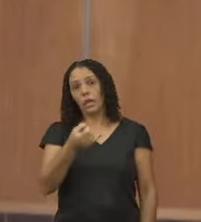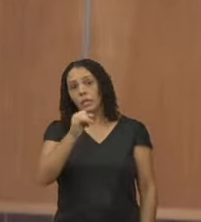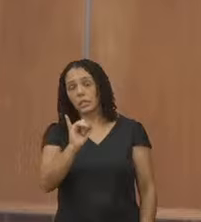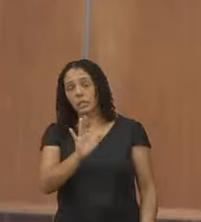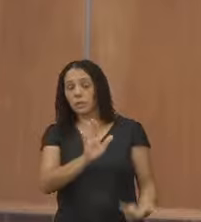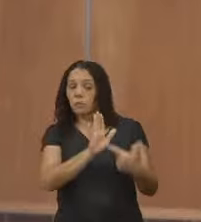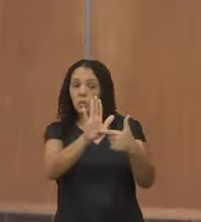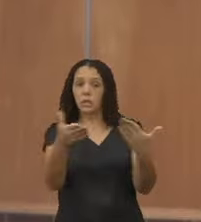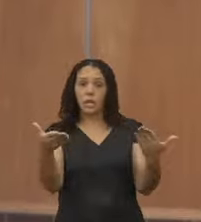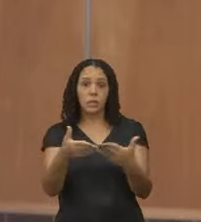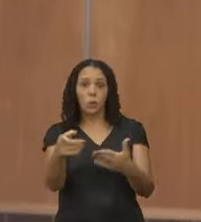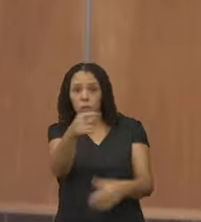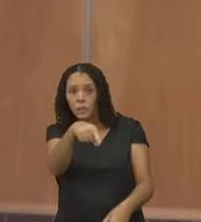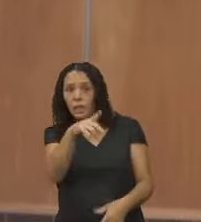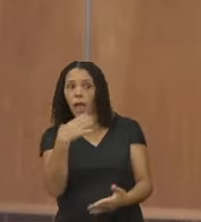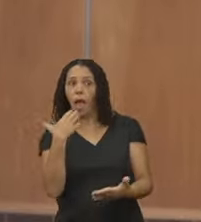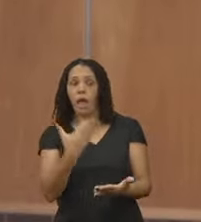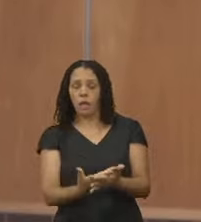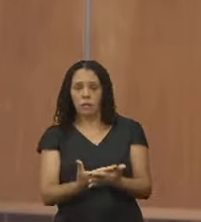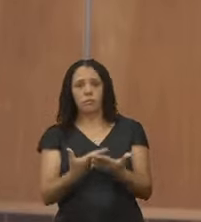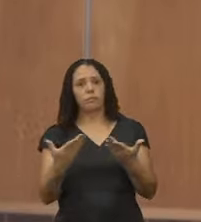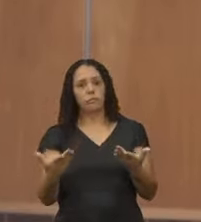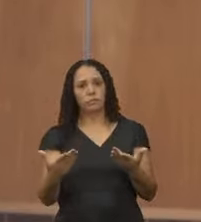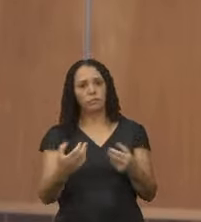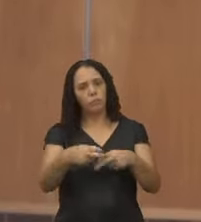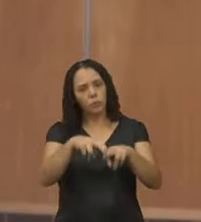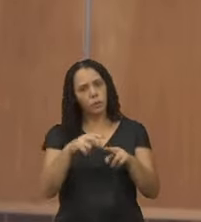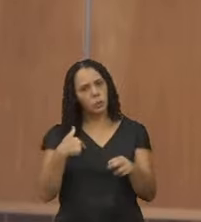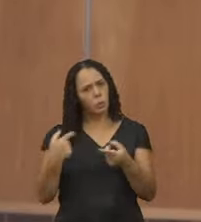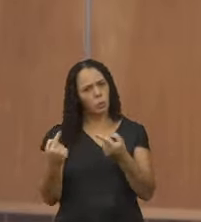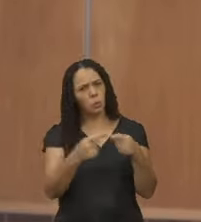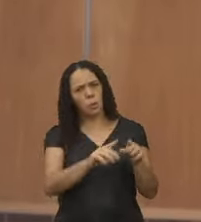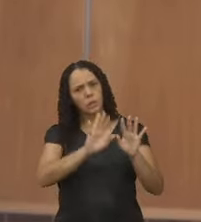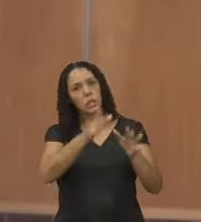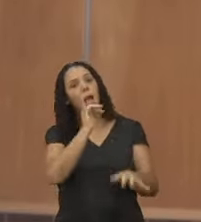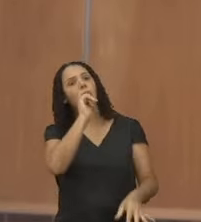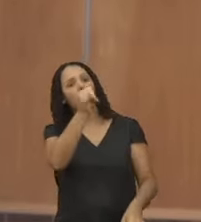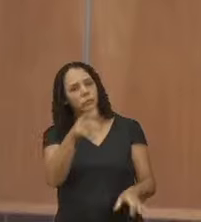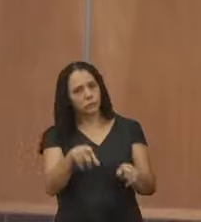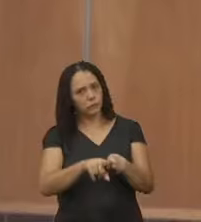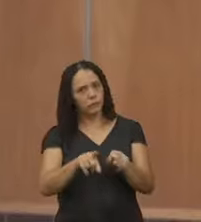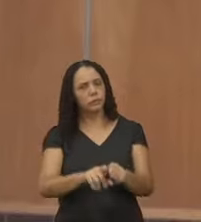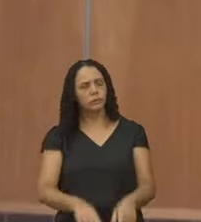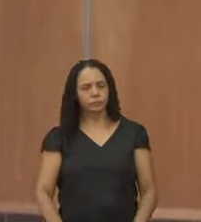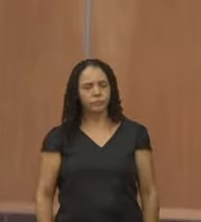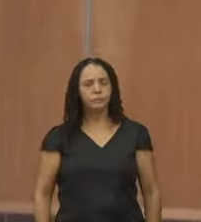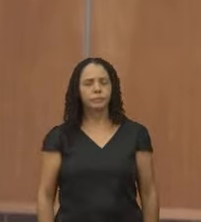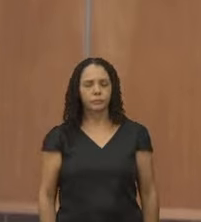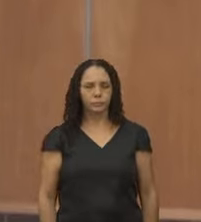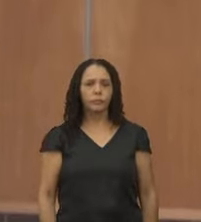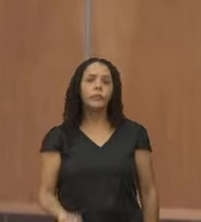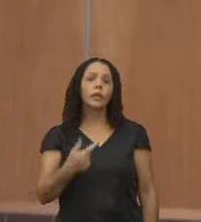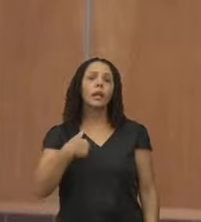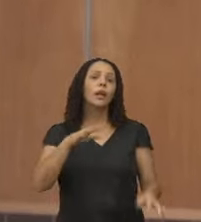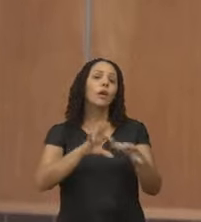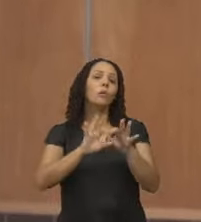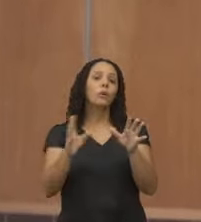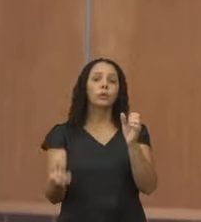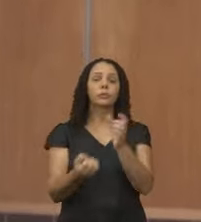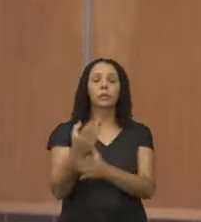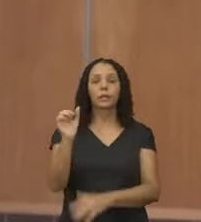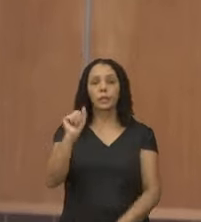sobre isso hoje, sobre essa emenda. Então, de imediato, me posicionei ao contrário e já avisei eles também. Me coloquei também à disposição deles para a criação da